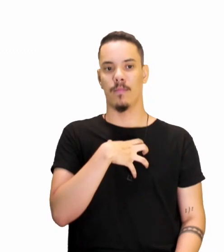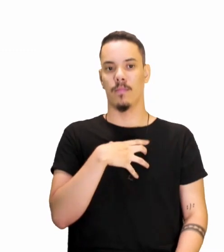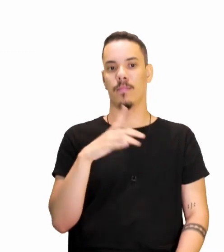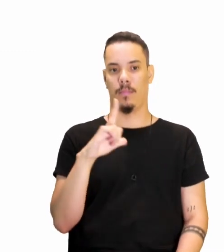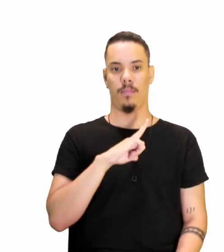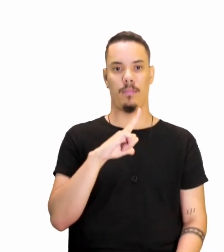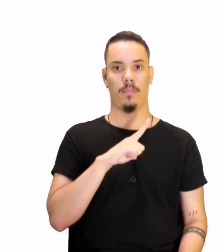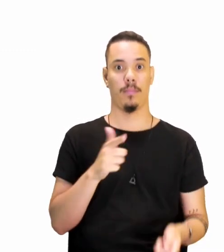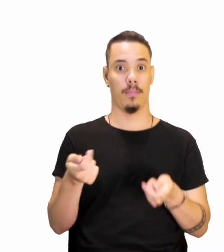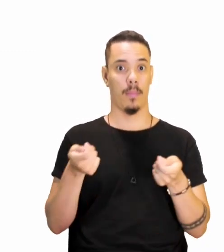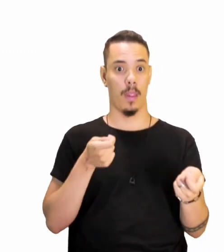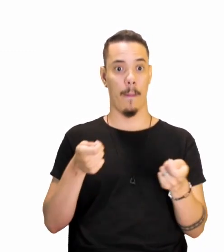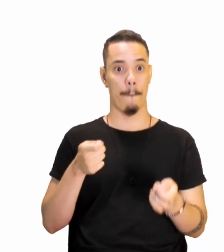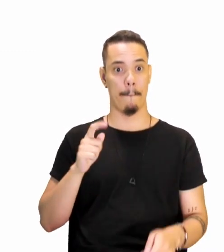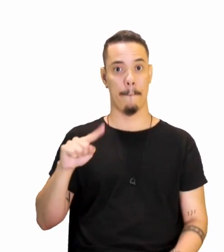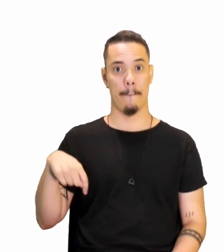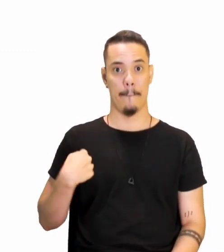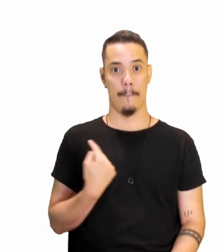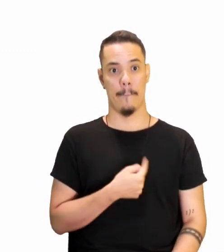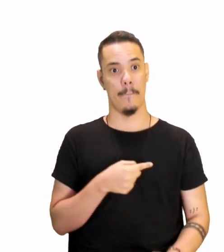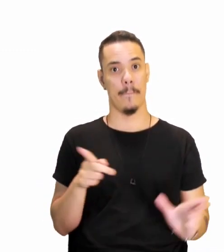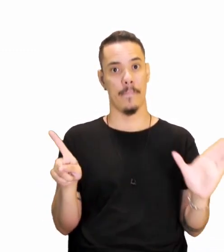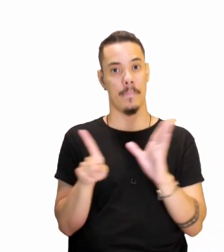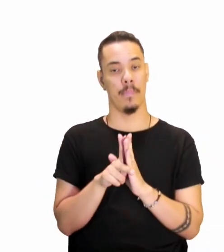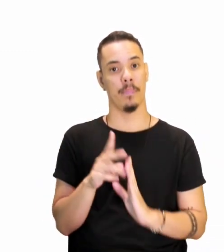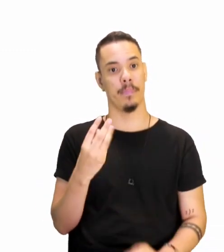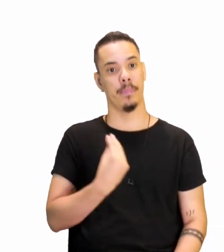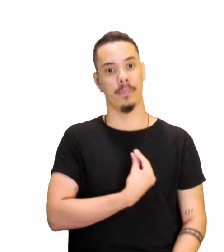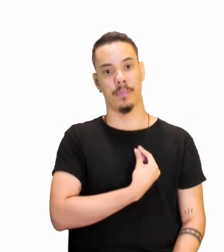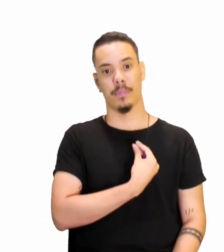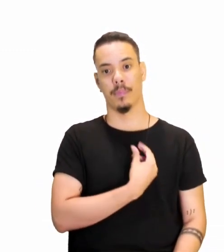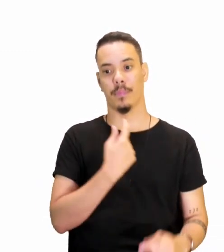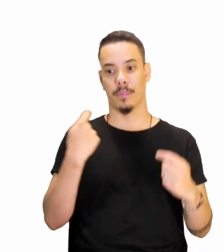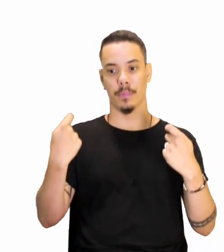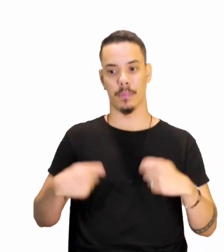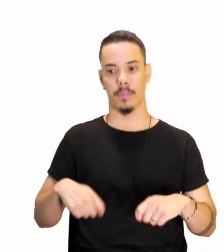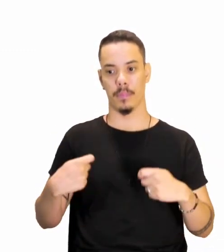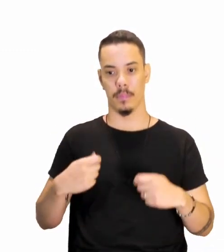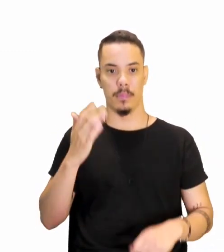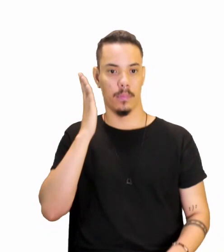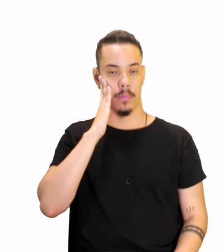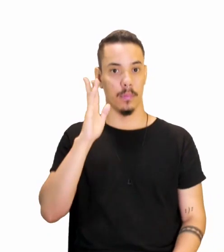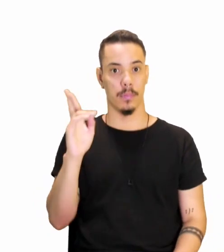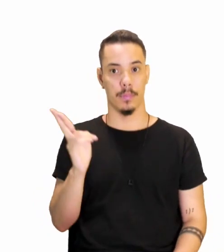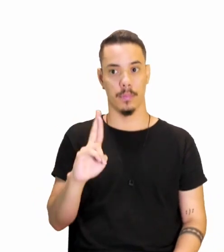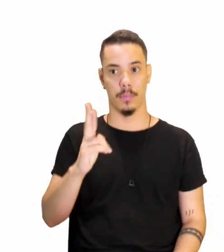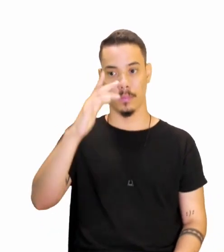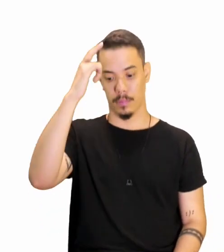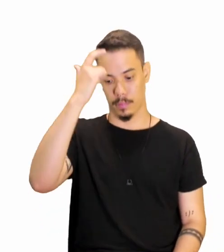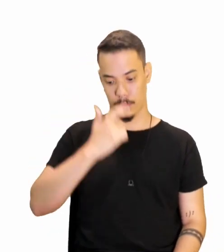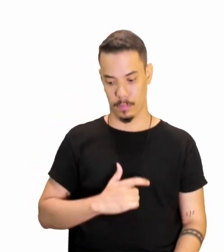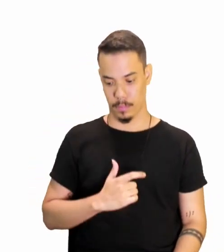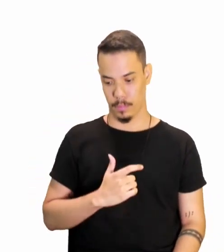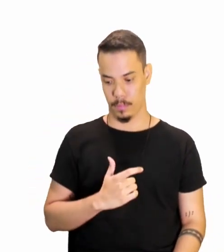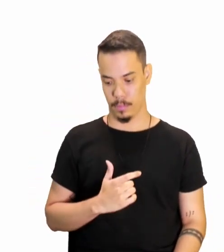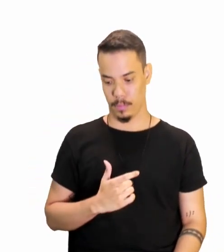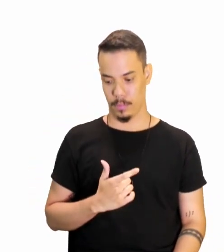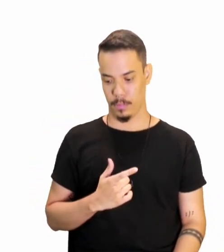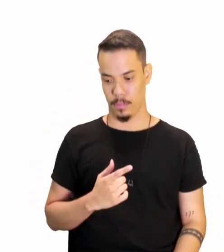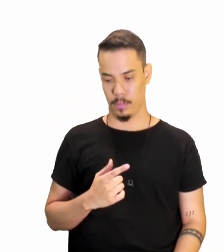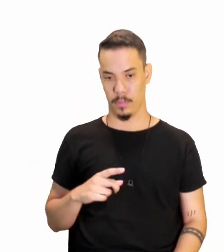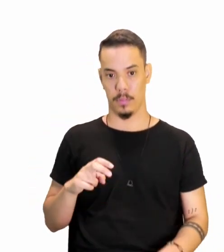algum controle de nossa vida, é necessário descobrir quem somos ou queremos ser.